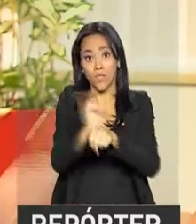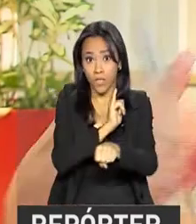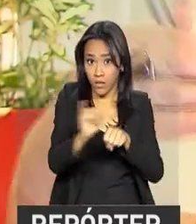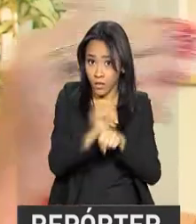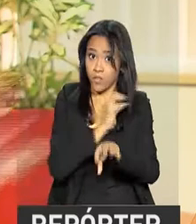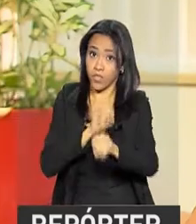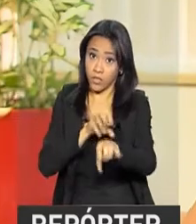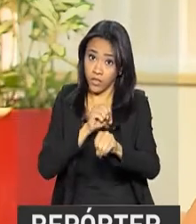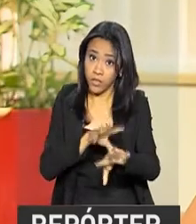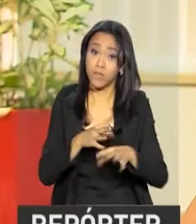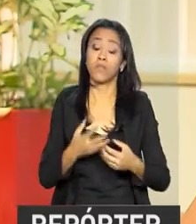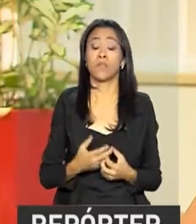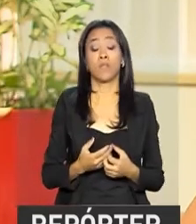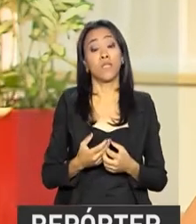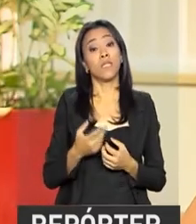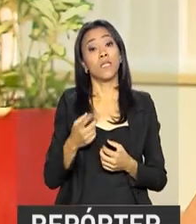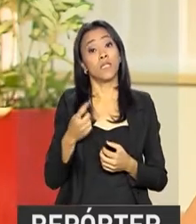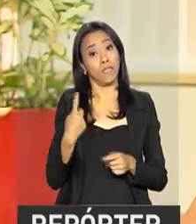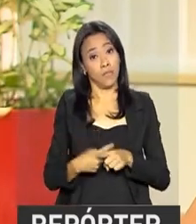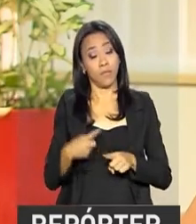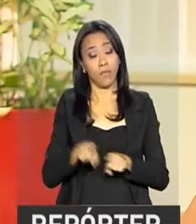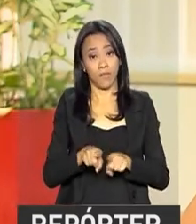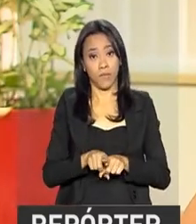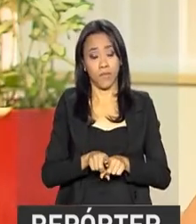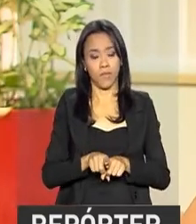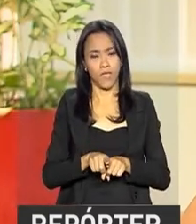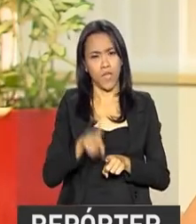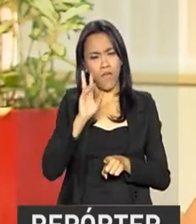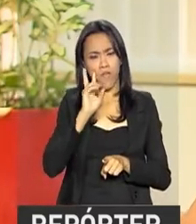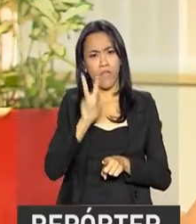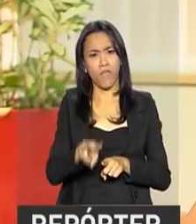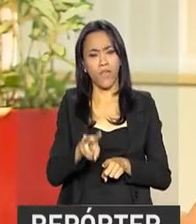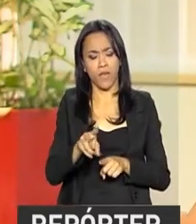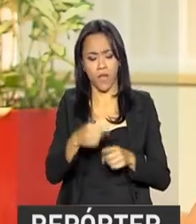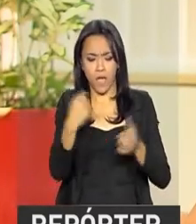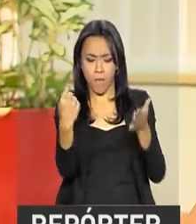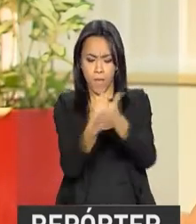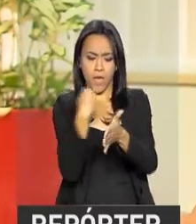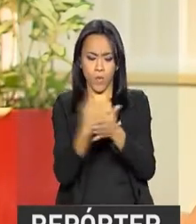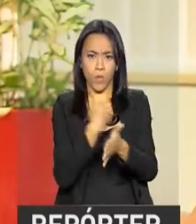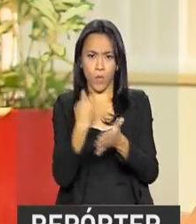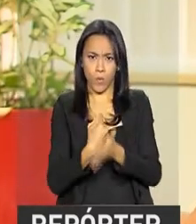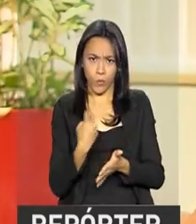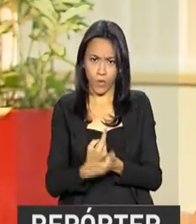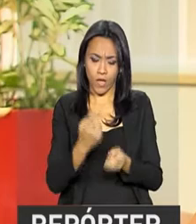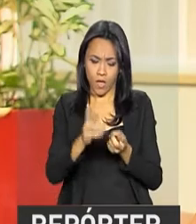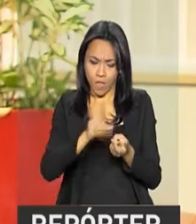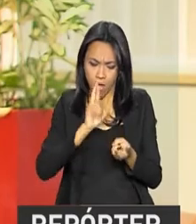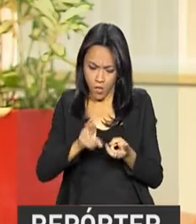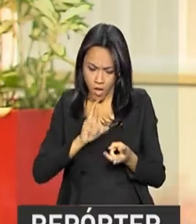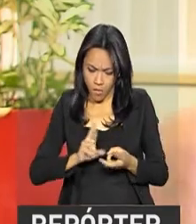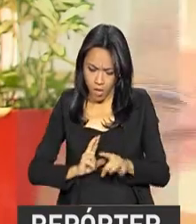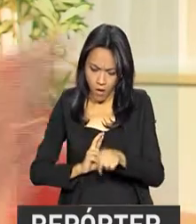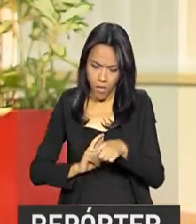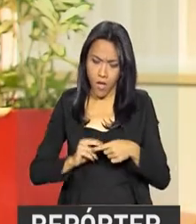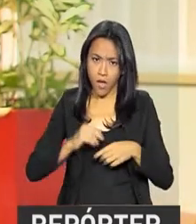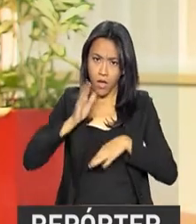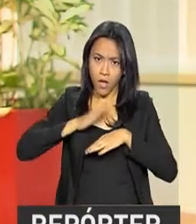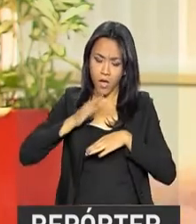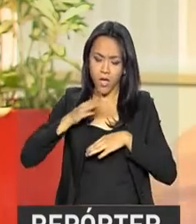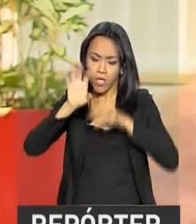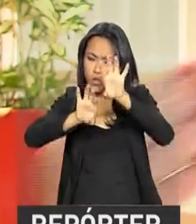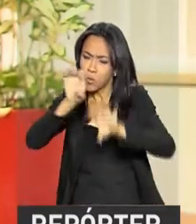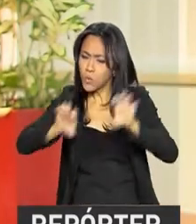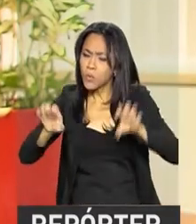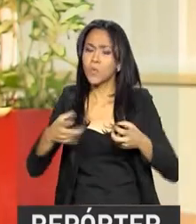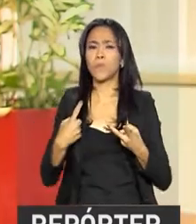mecanismos e, ao ver o conjunto das respostas dos seus estudantes, as suas impressões quanto à